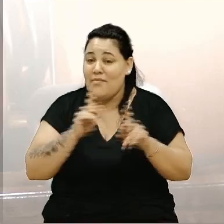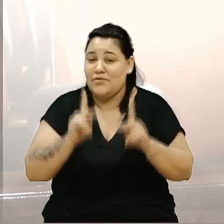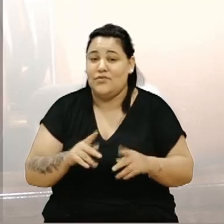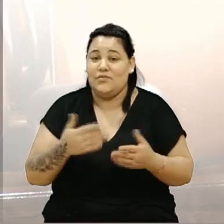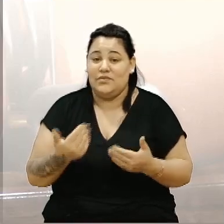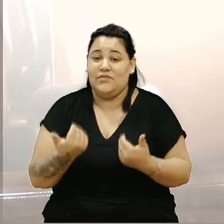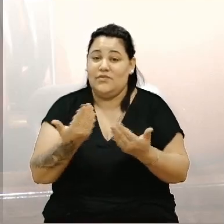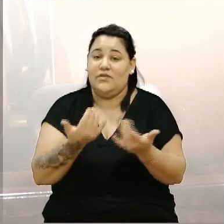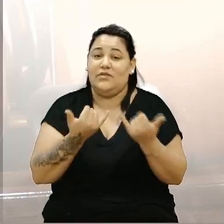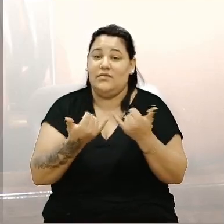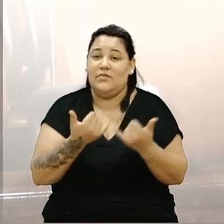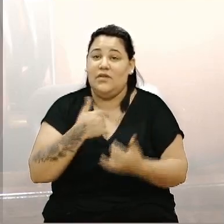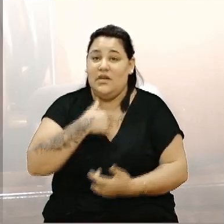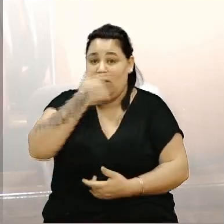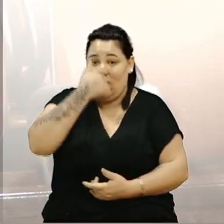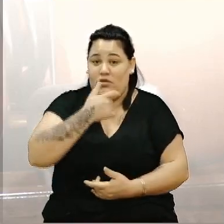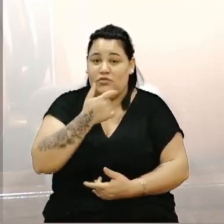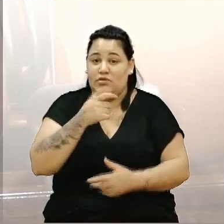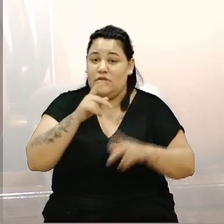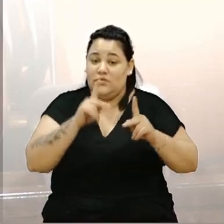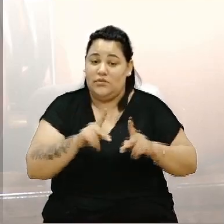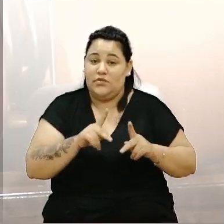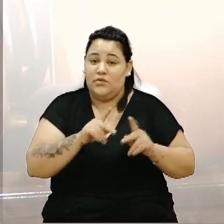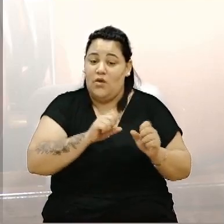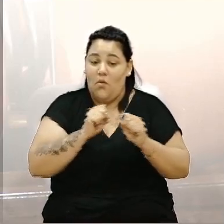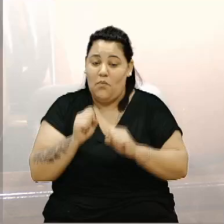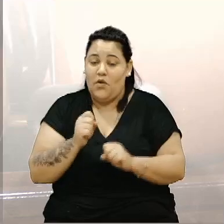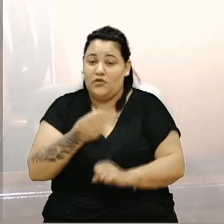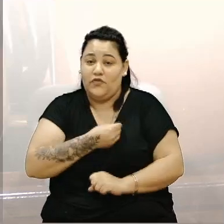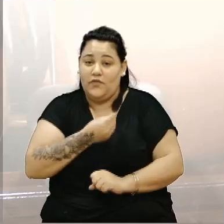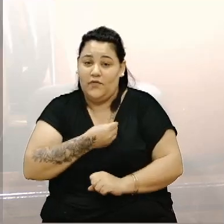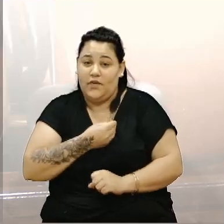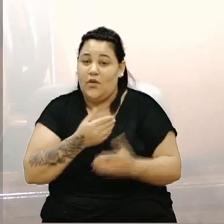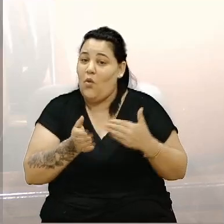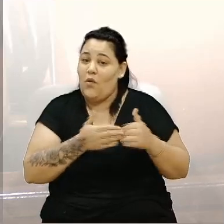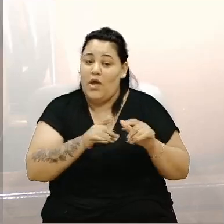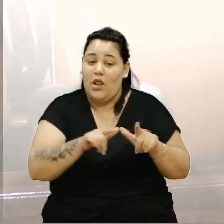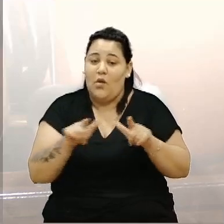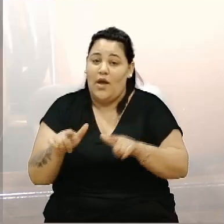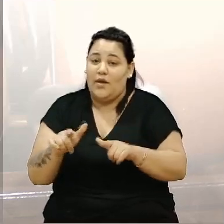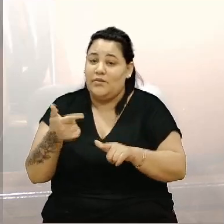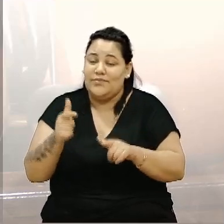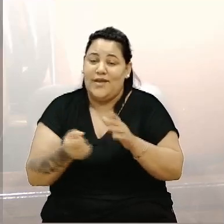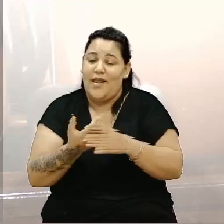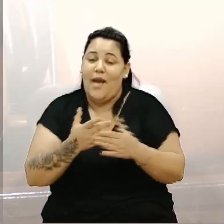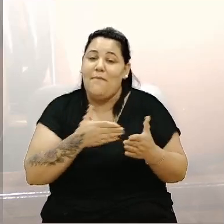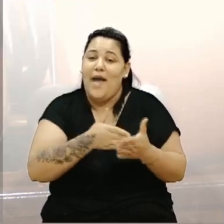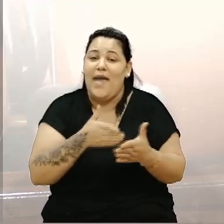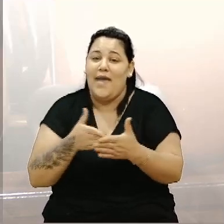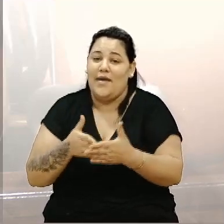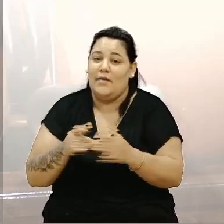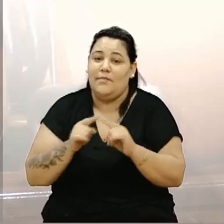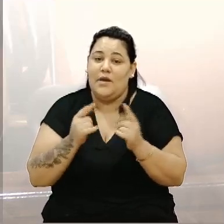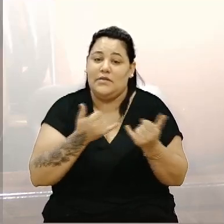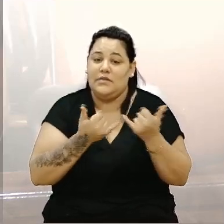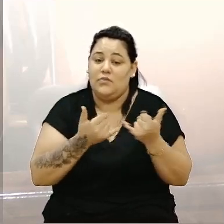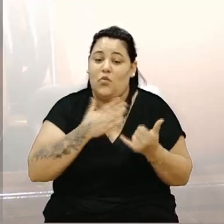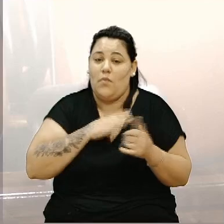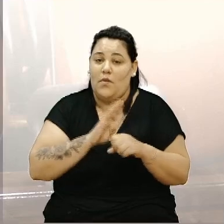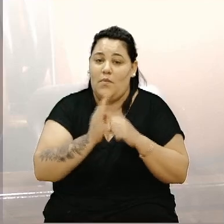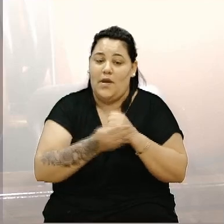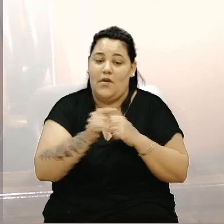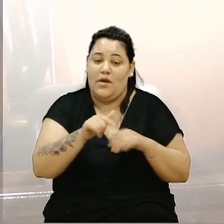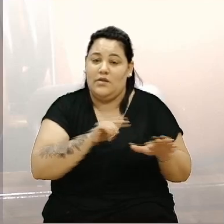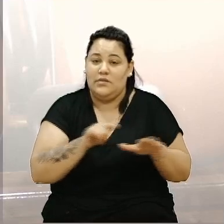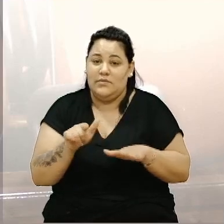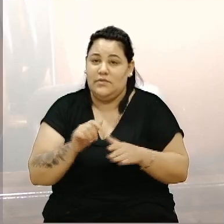mundo deve viver aonde quiser, sem ter que criar barreiras. Mas eu vou dar um exemplo. No meu bairro, essa semana, o